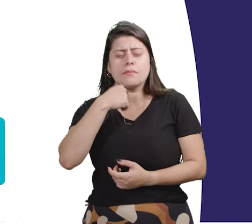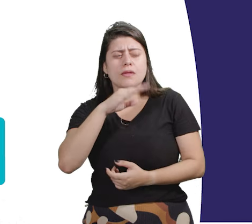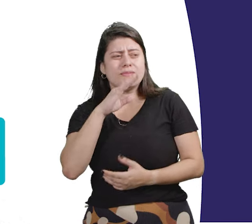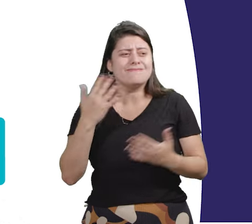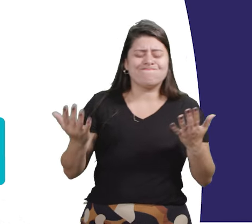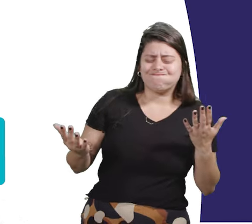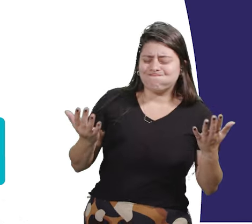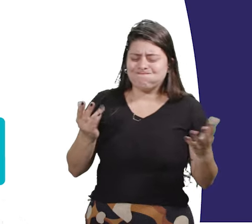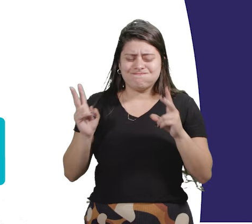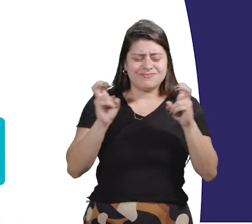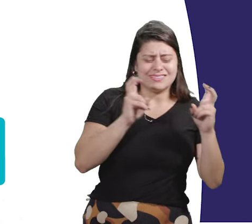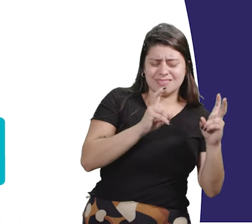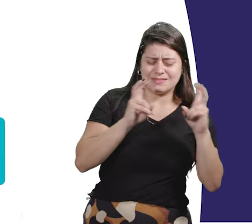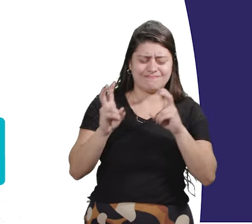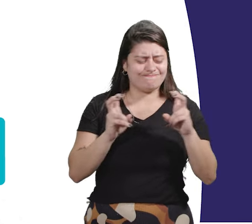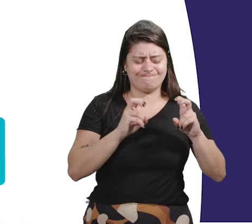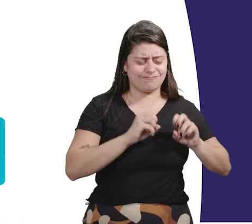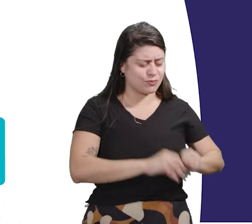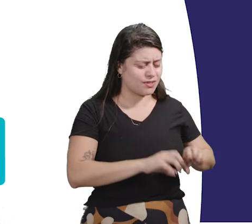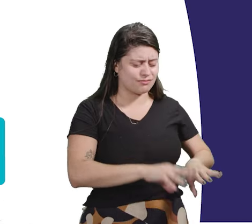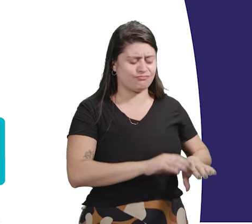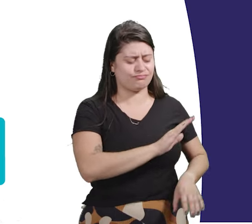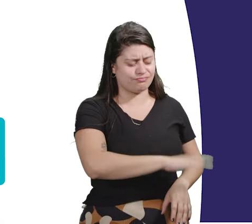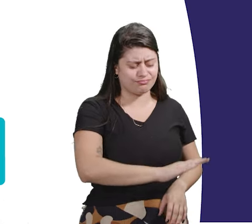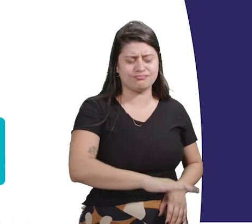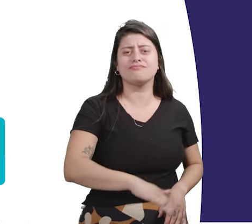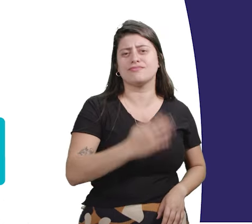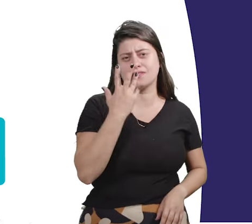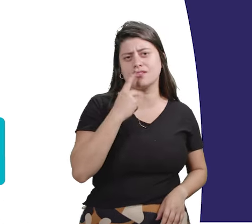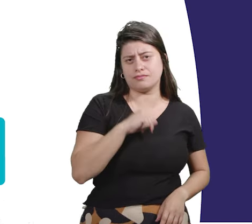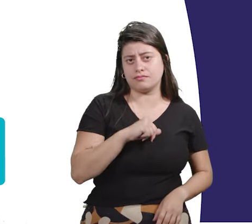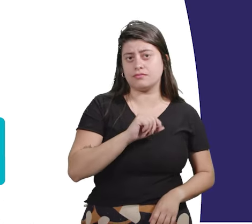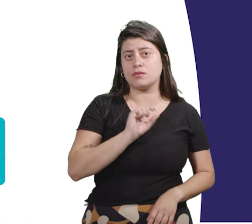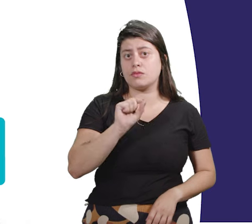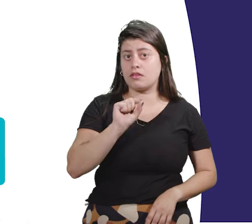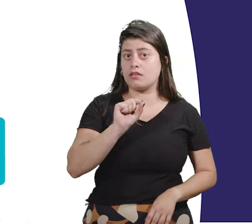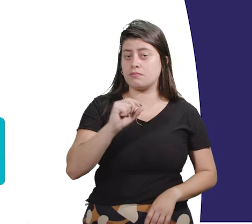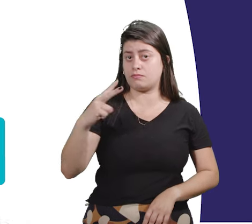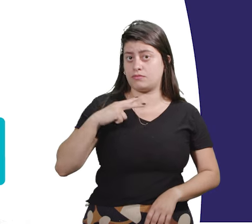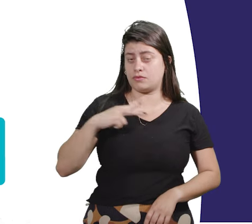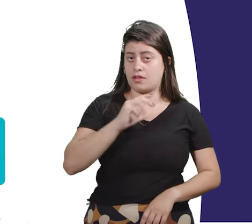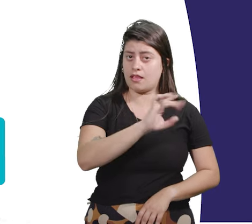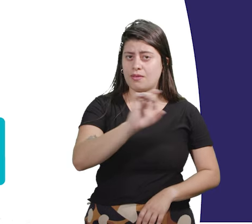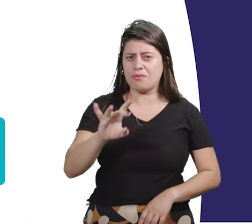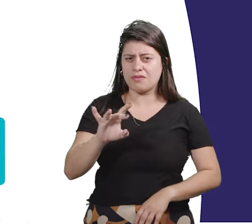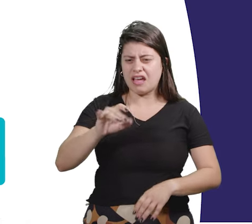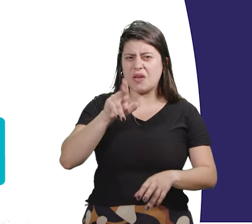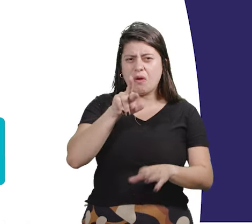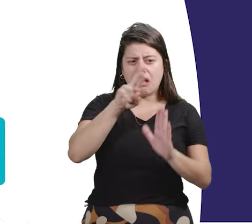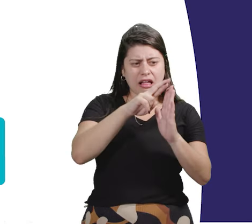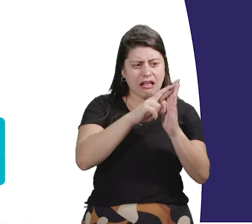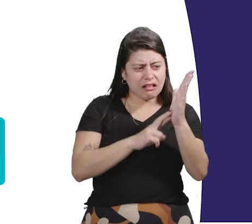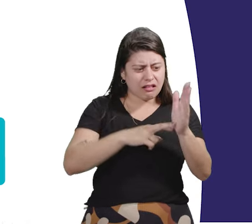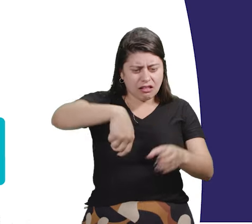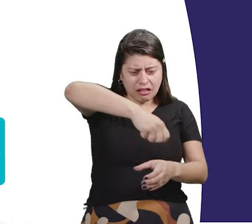assunto é educação infantil. Uma questão muito pessoal de cada um. Claro que não é uma receita de bolo, né? Não tem manual criar uma criança, né?